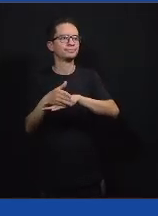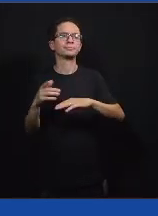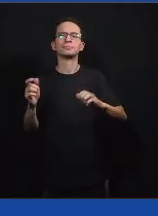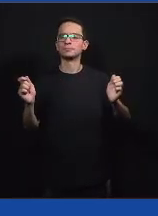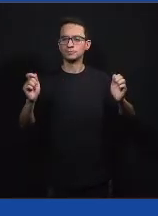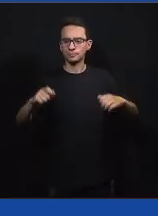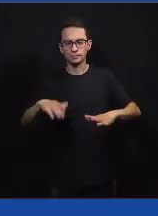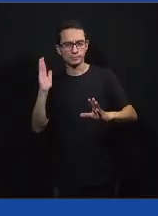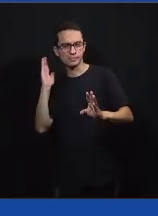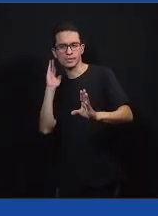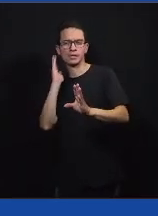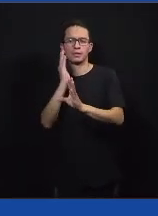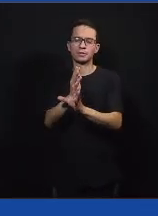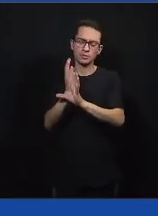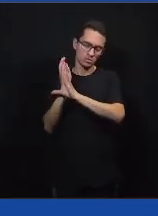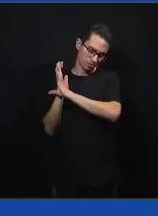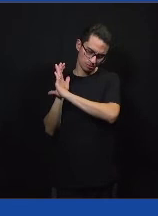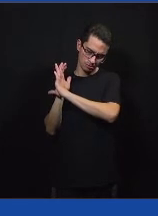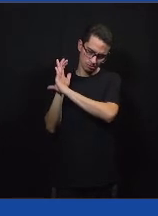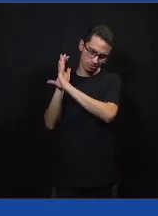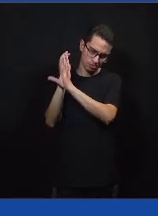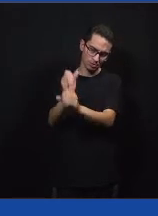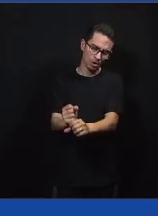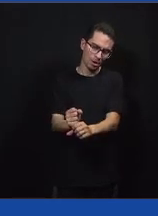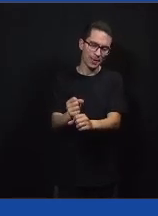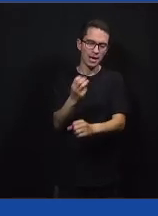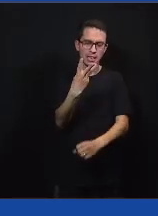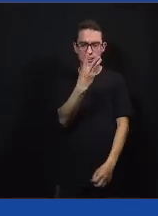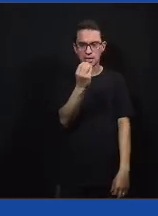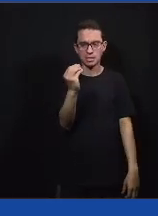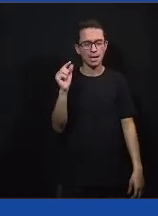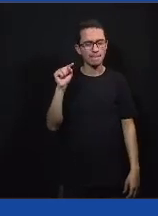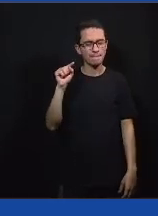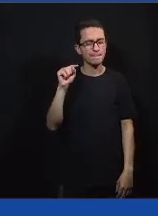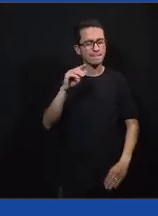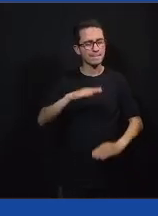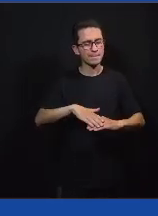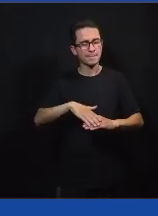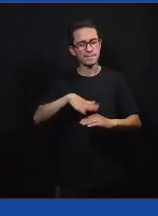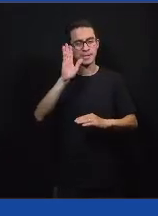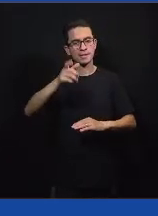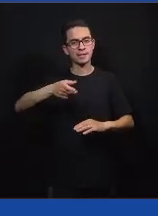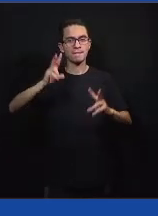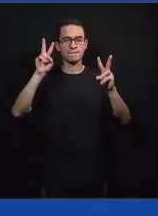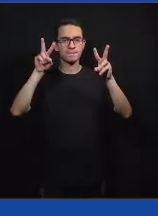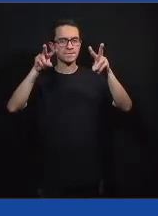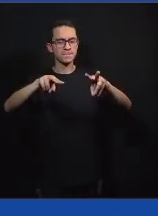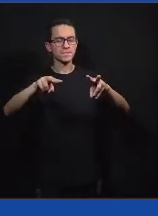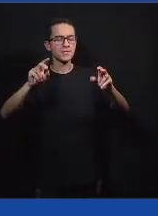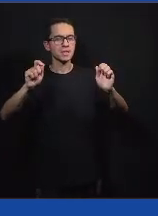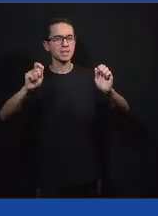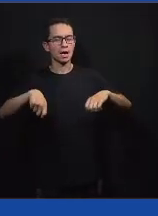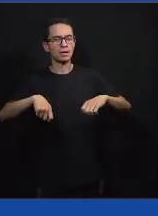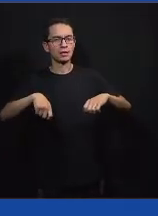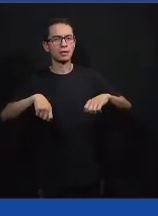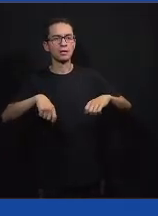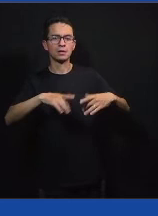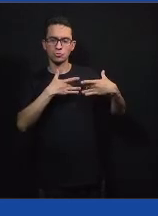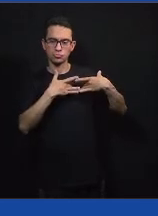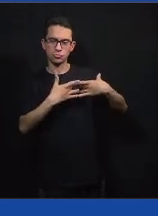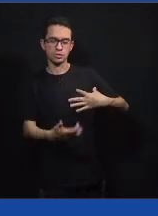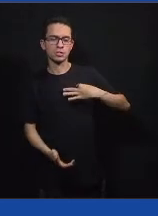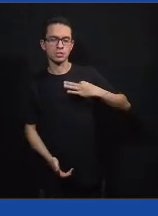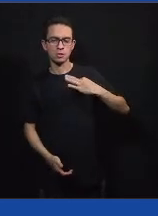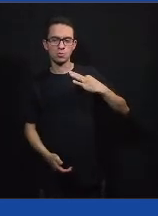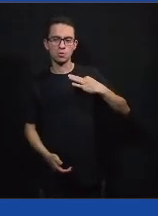ultrapassaram a marca de 300 de 300 visualizações a gente também teve uma campanha de doação que doa mais de 15 e